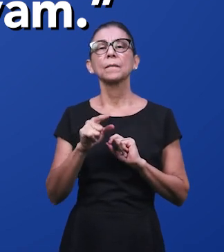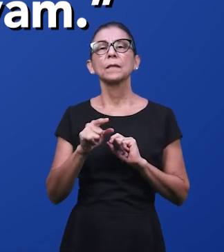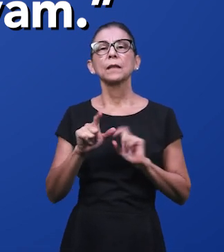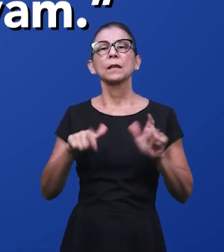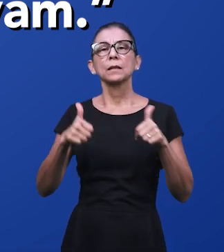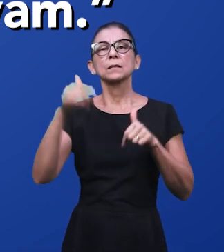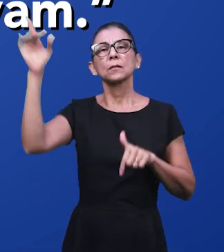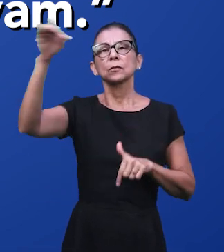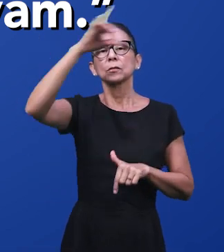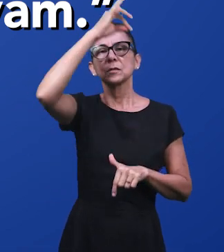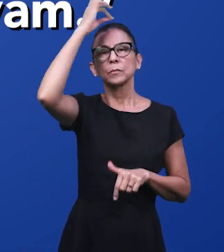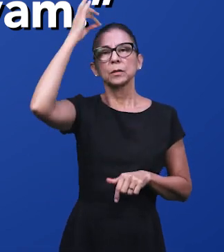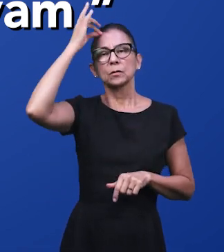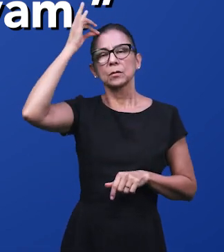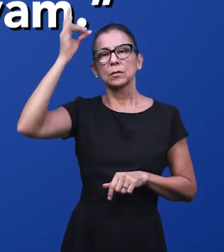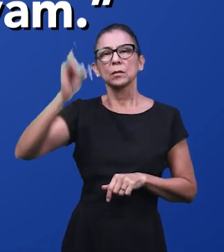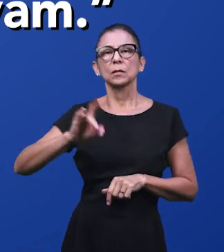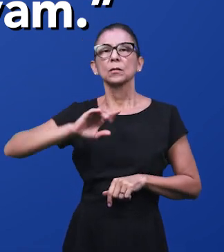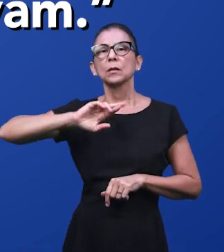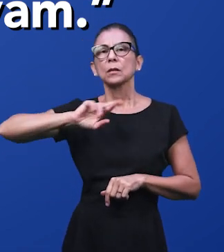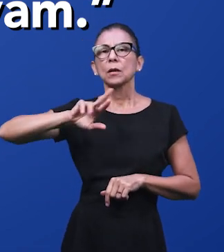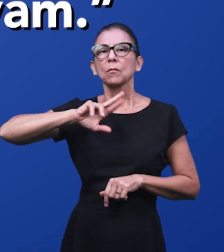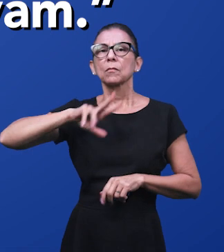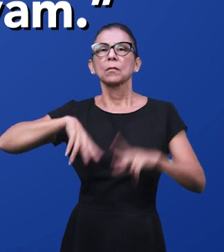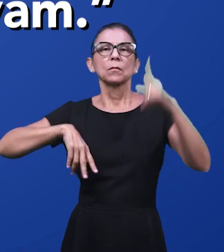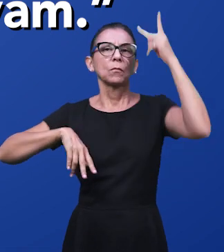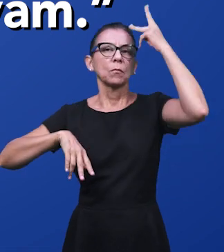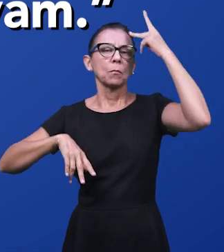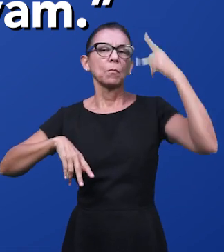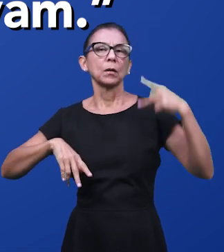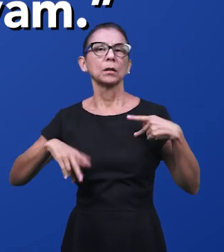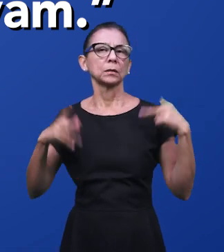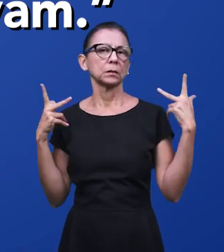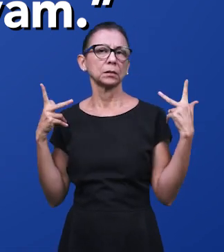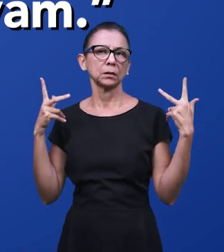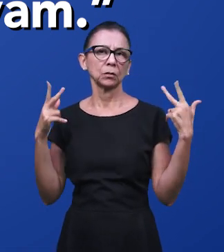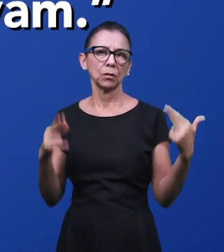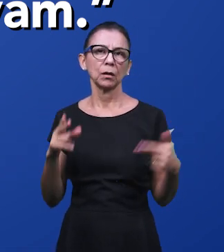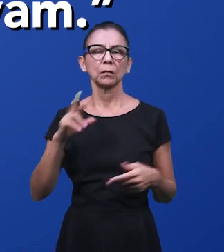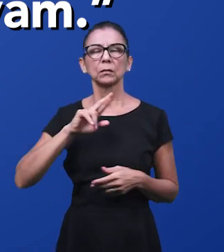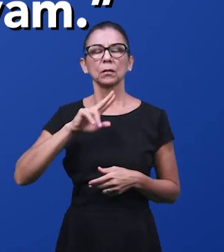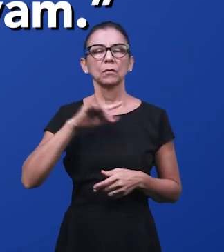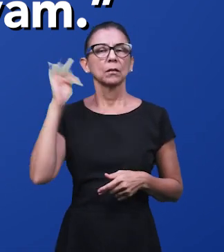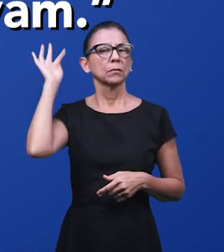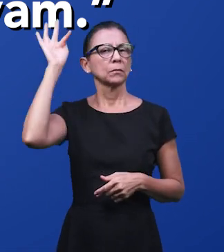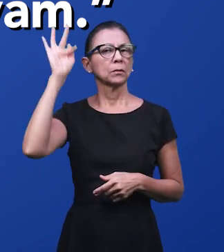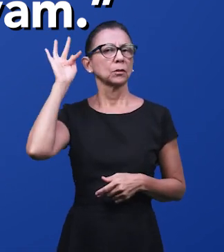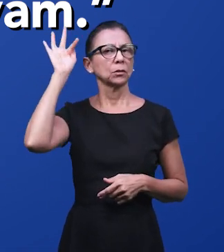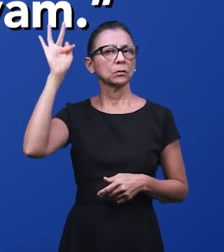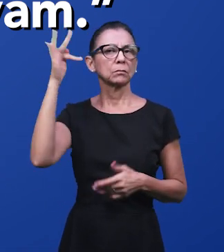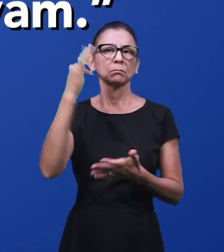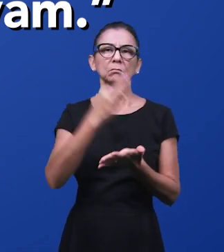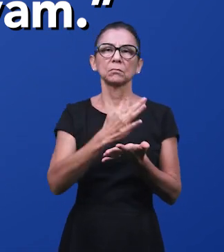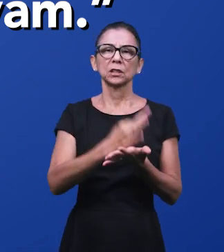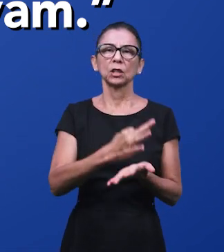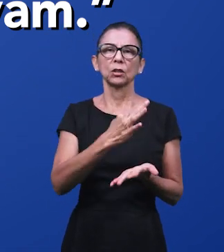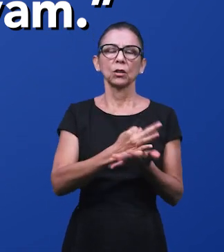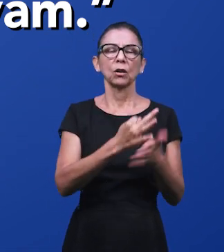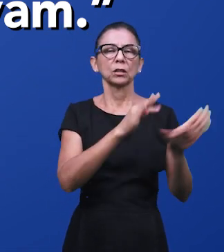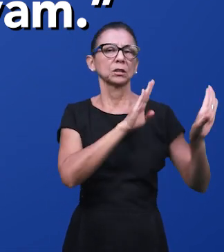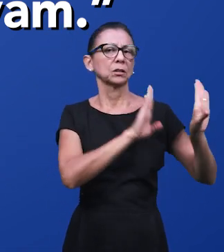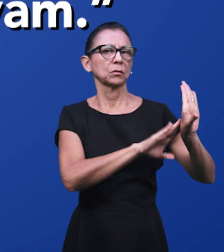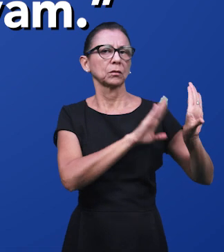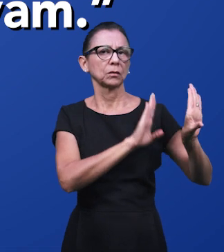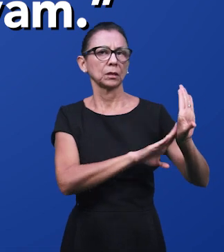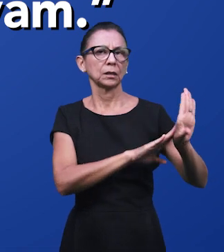é com aquilo que é filosófico, com aquilo que é teológico, com aquilo que é racional, com aquilo